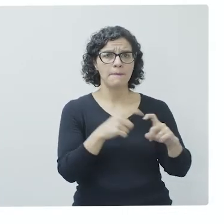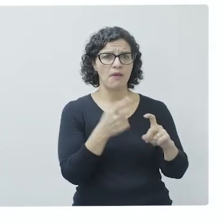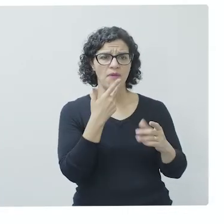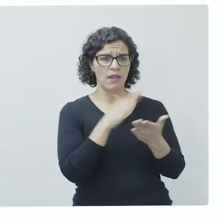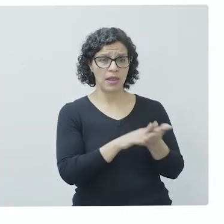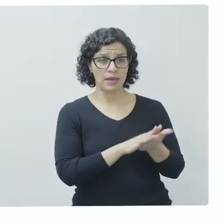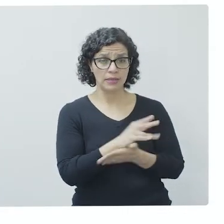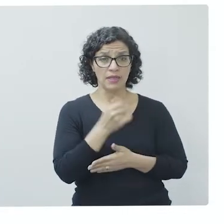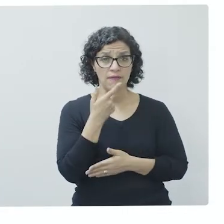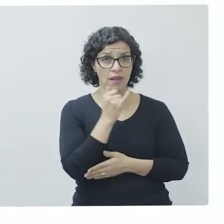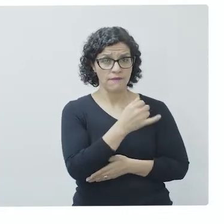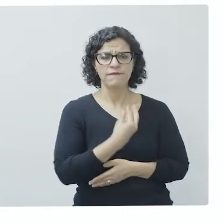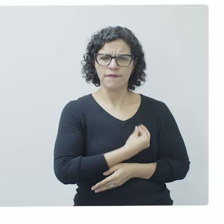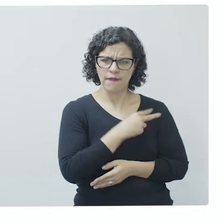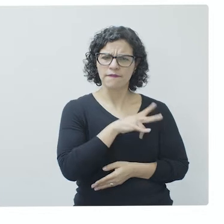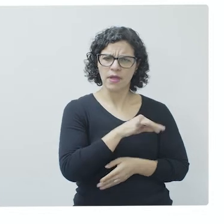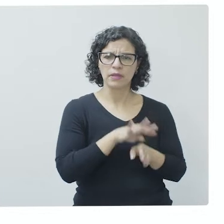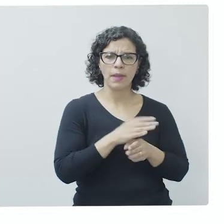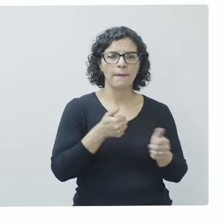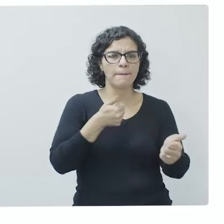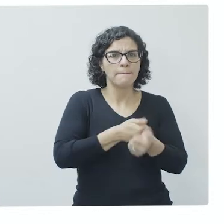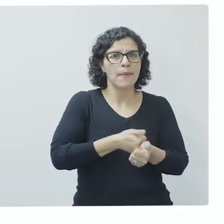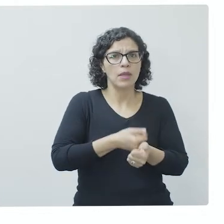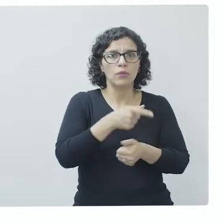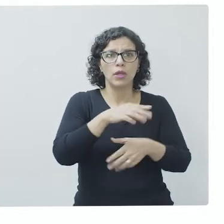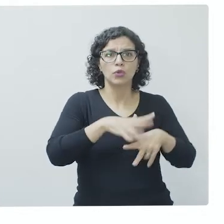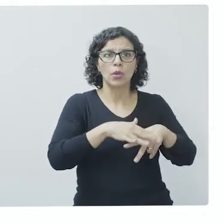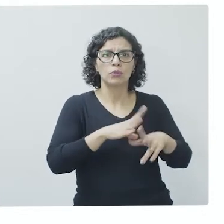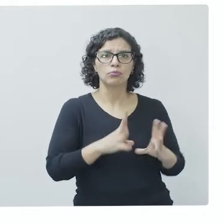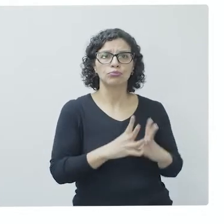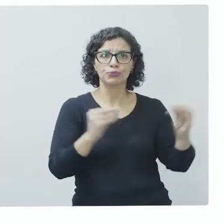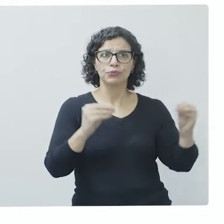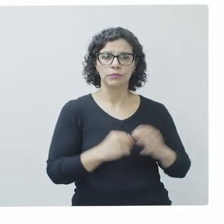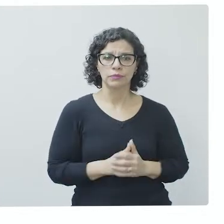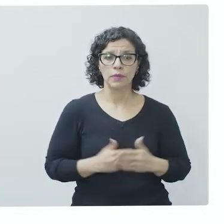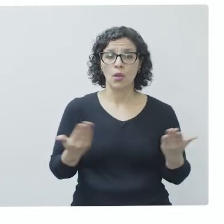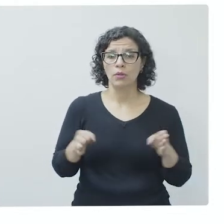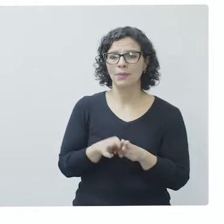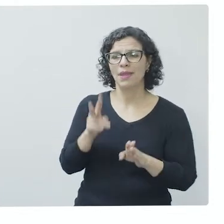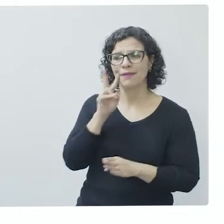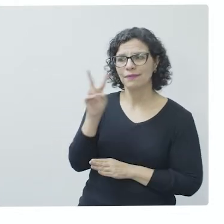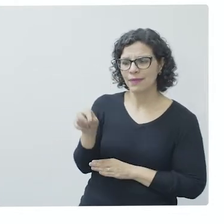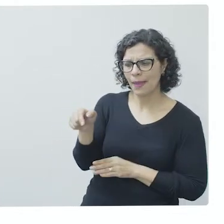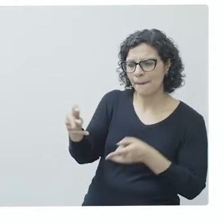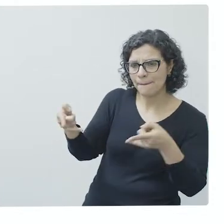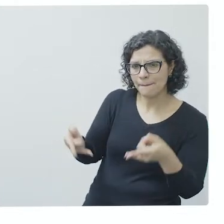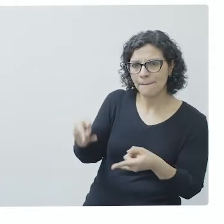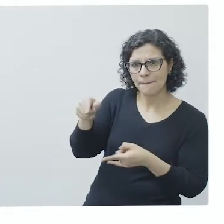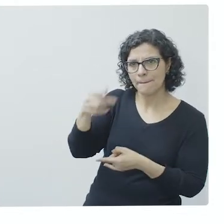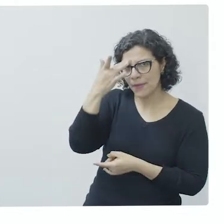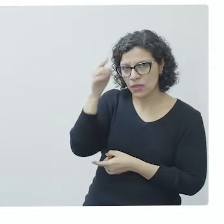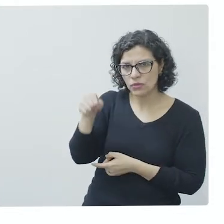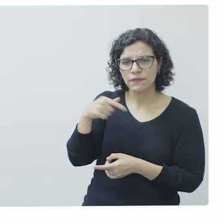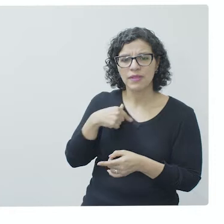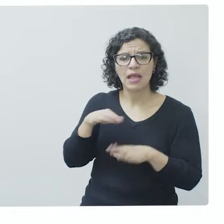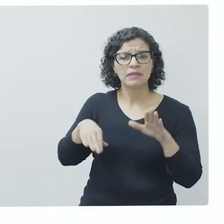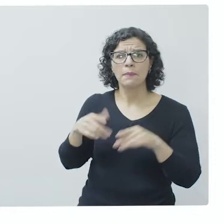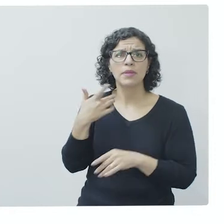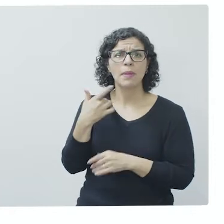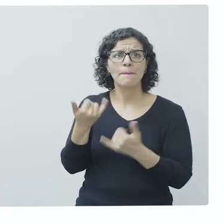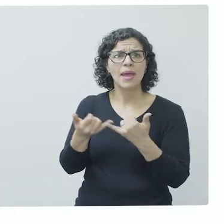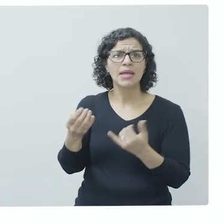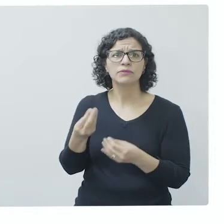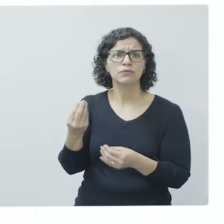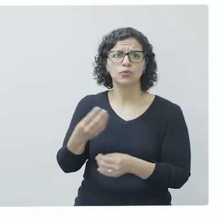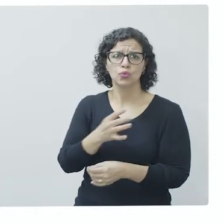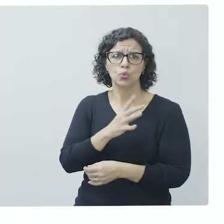desenganado. Se ele dizia que ia viver, dali a pouco o doente estava curado. Em outros casos, às vezes, a pessoa nem